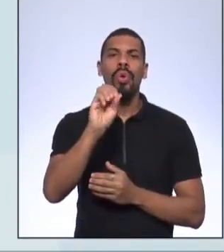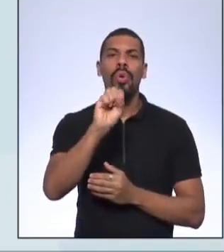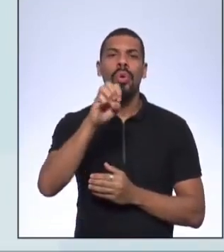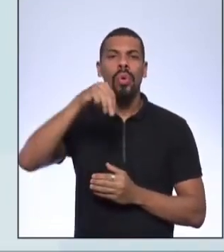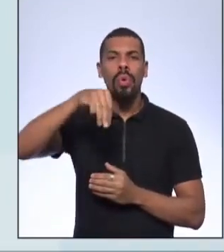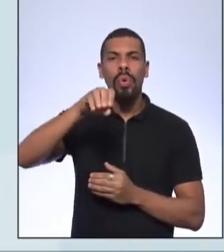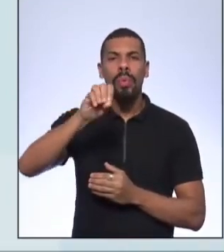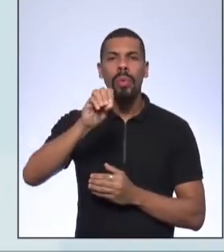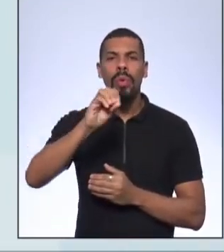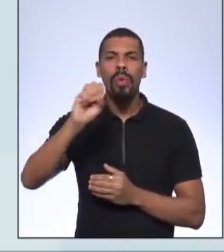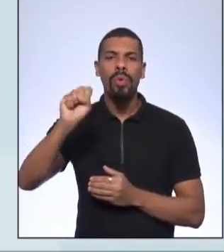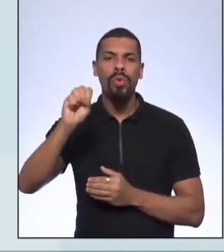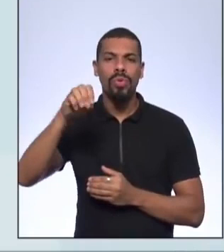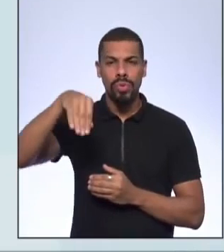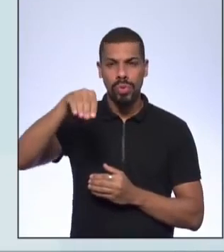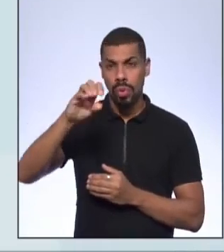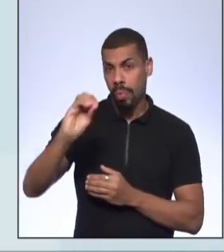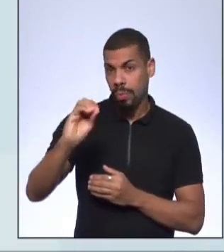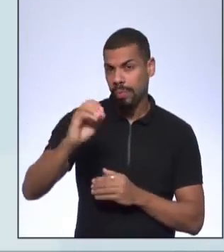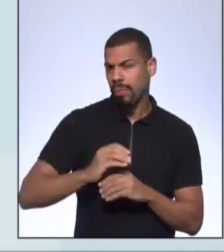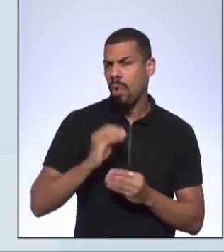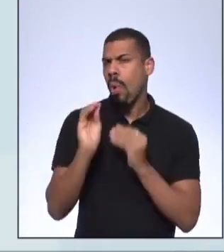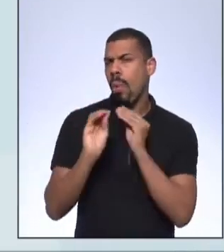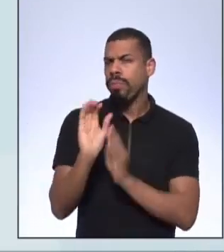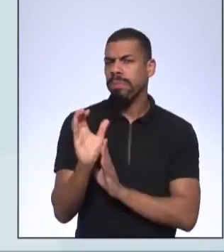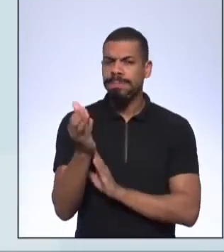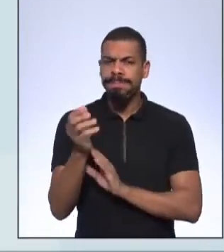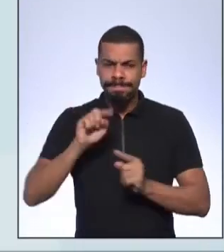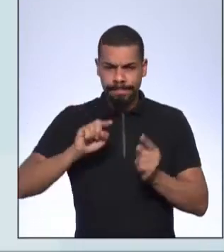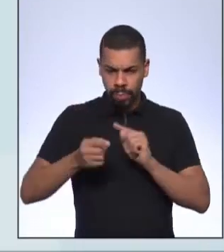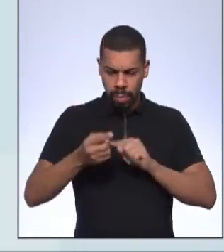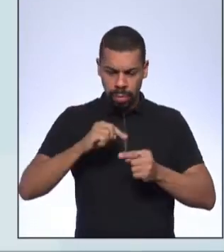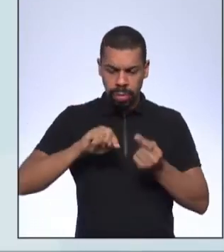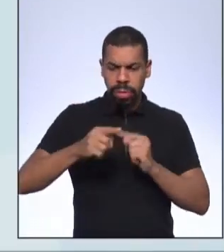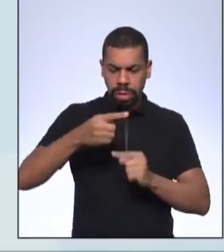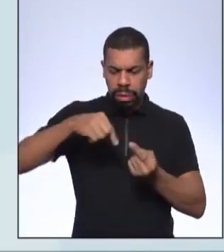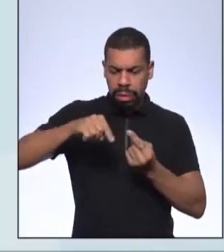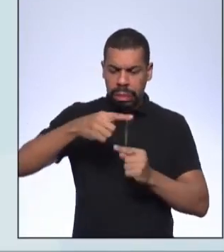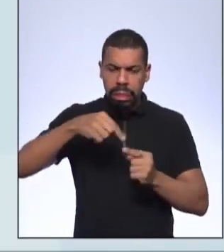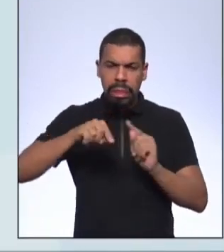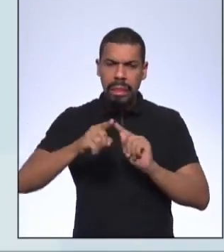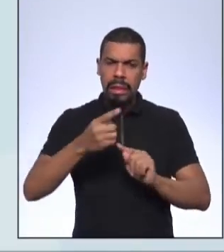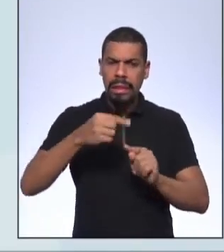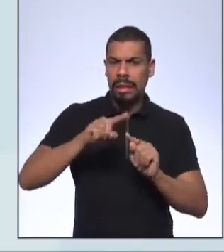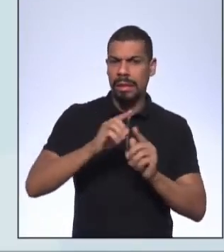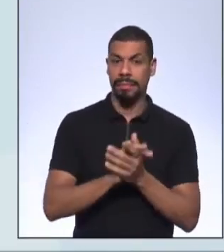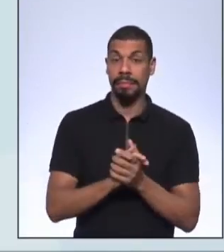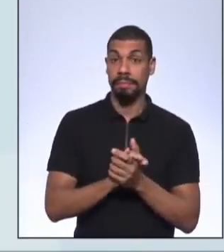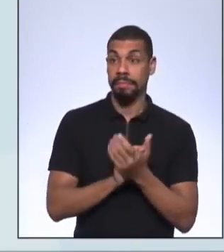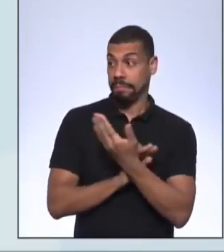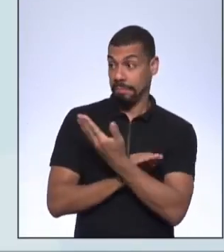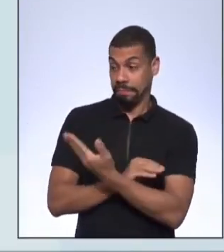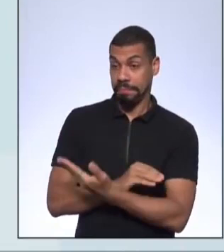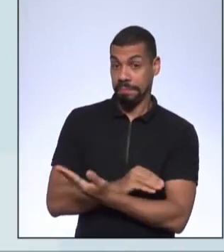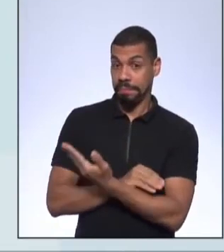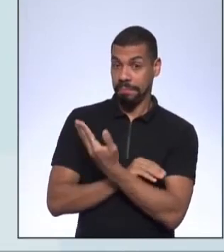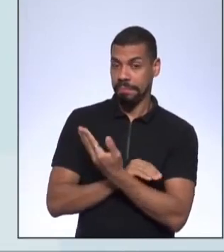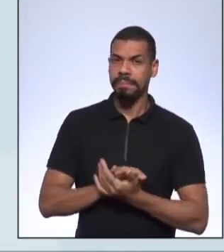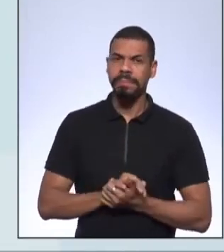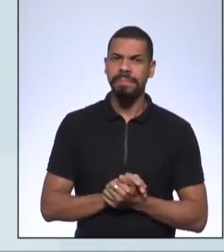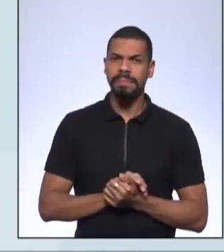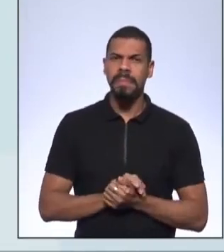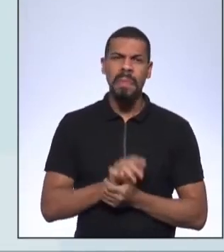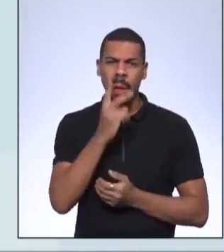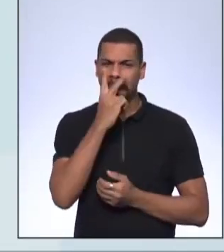se dividindo, esses cromossomos parecem um emaranhado de linhas aí. Tá? Eles não estão separadinhos como estão nessa imagem, não. Mas